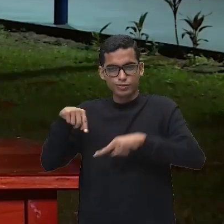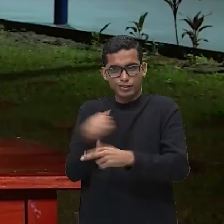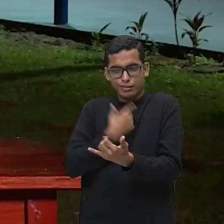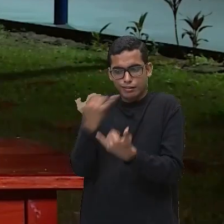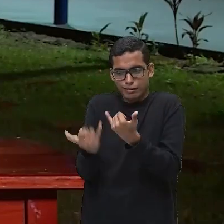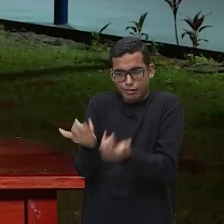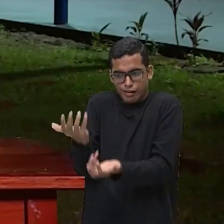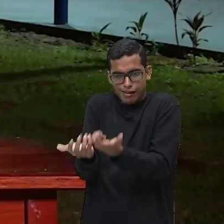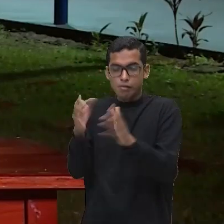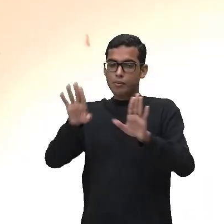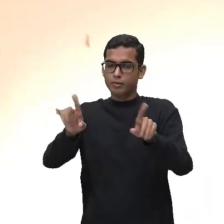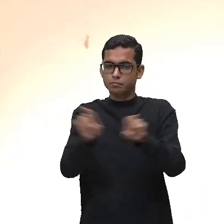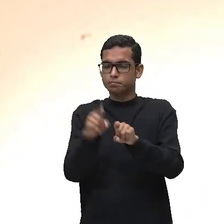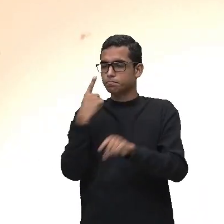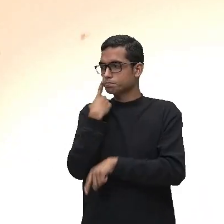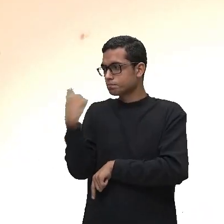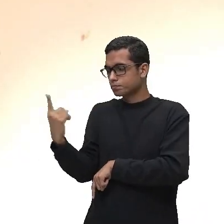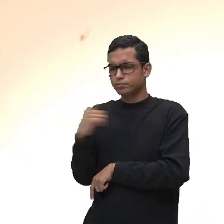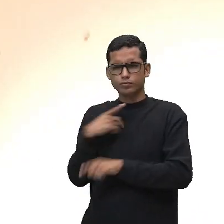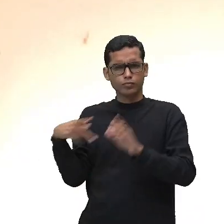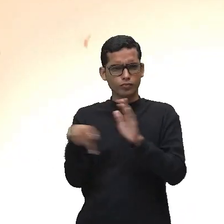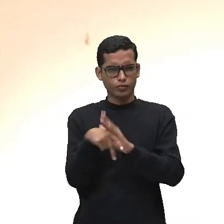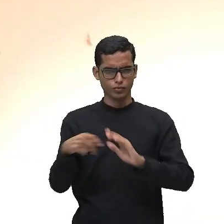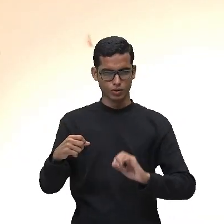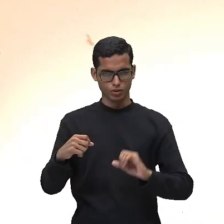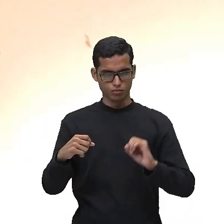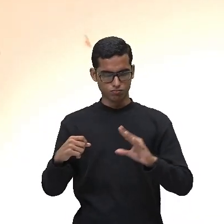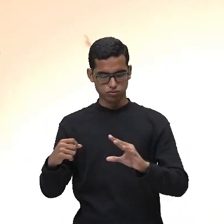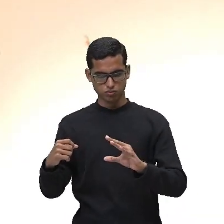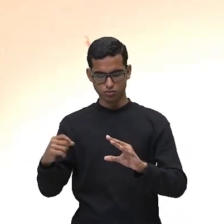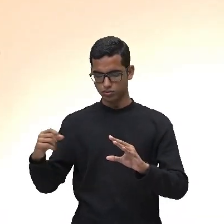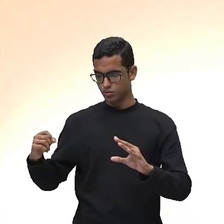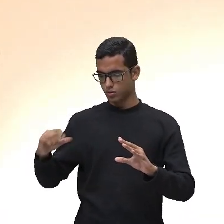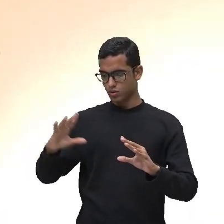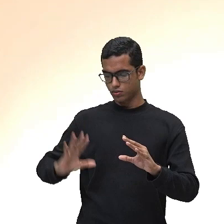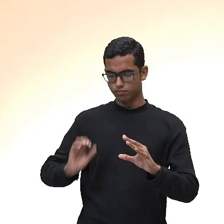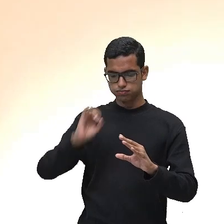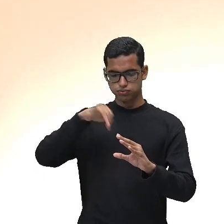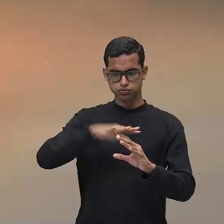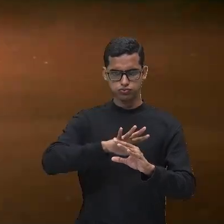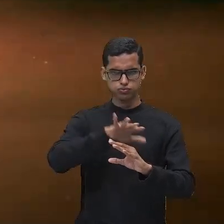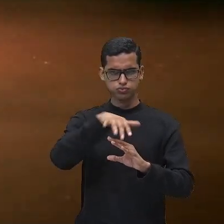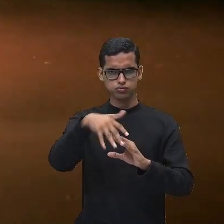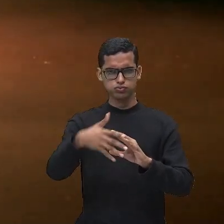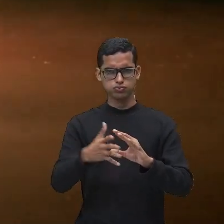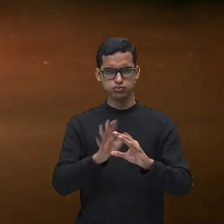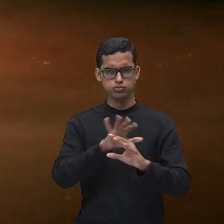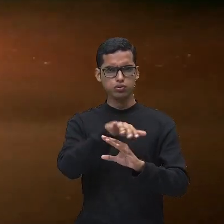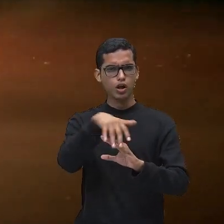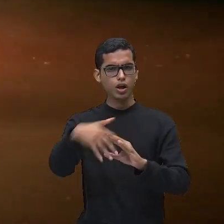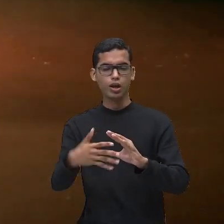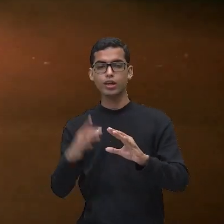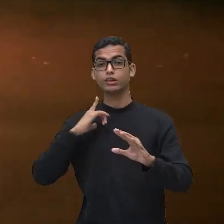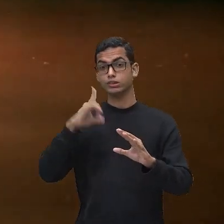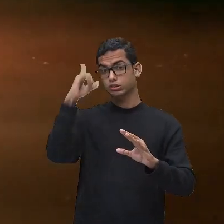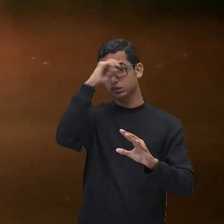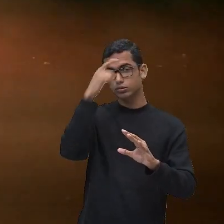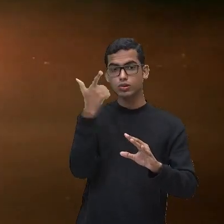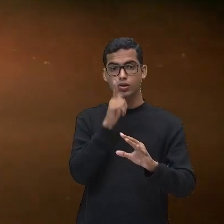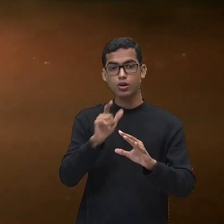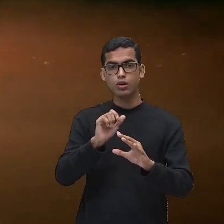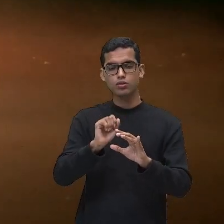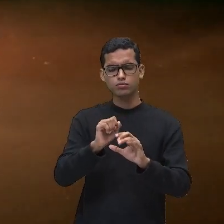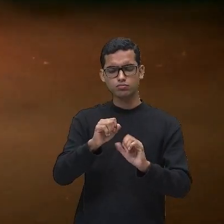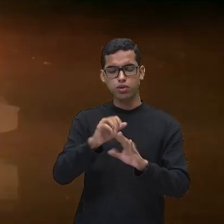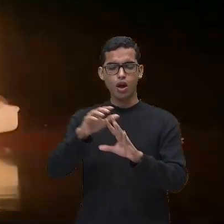a fumaça aqui dentro faz com que a luz fique com dificuldade de sair. E ela se concentra aqui dentro, ou seja,